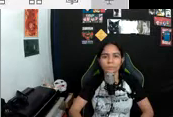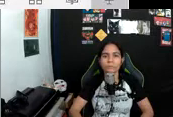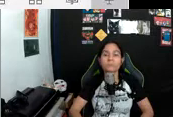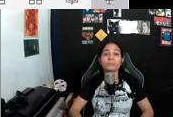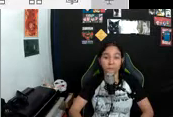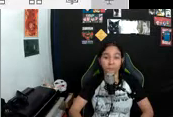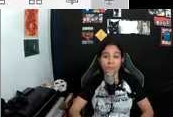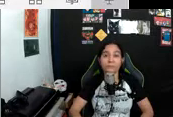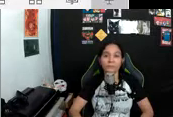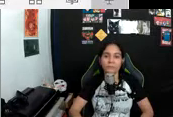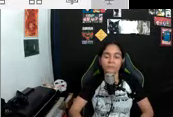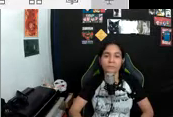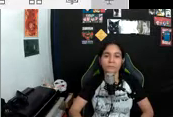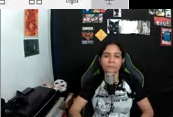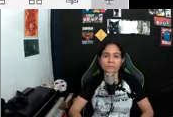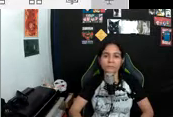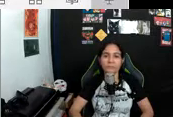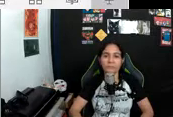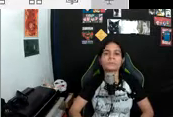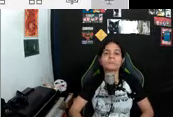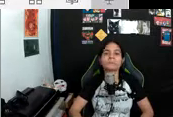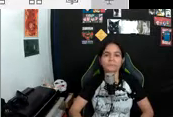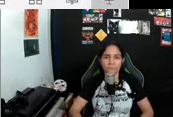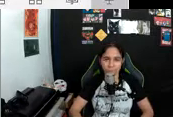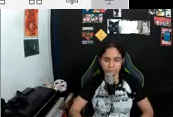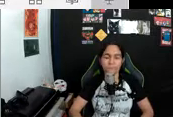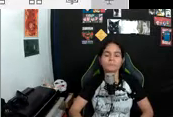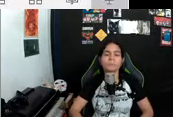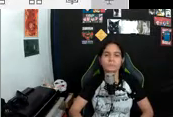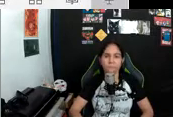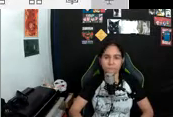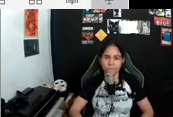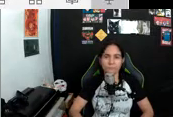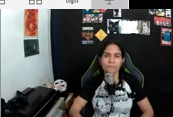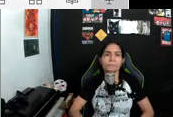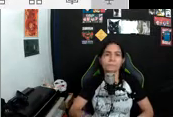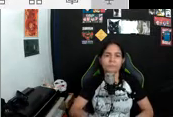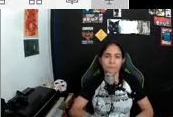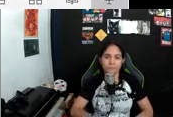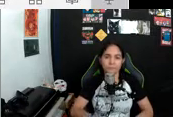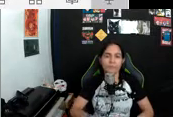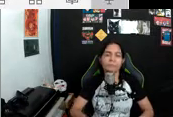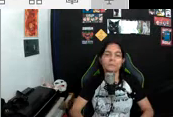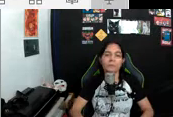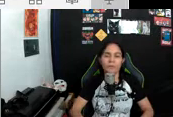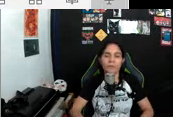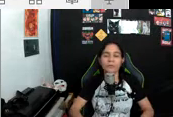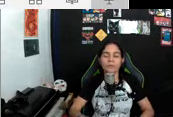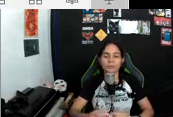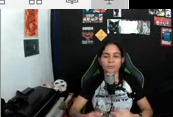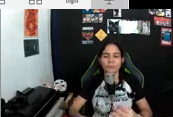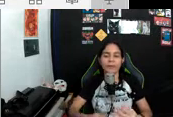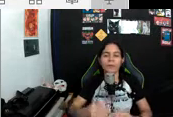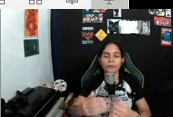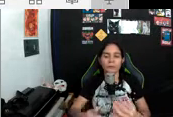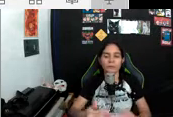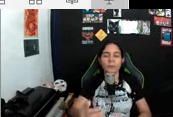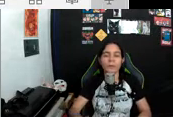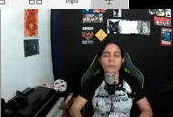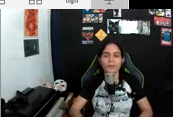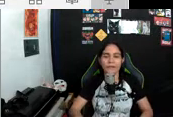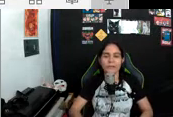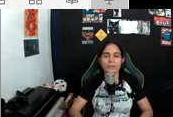clínica fazer um raio-x de coluna, pega os primeiros exames dele que, quando ele foi admitido,